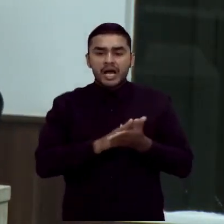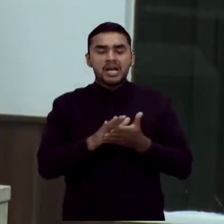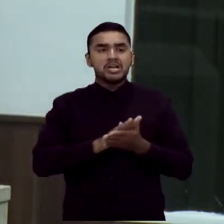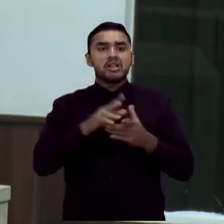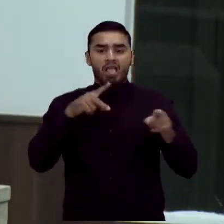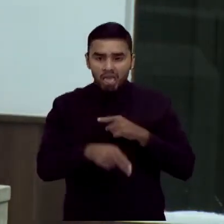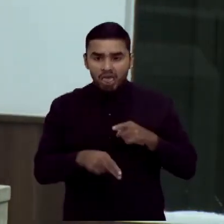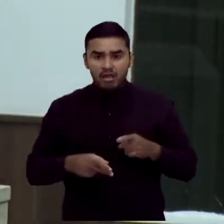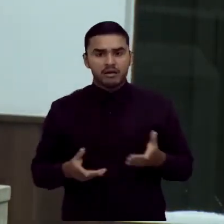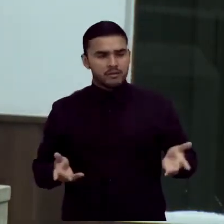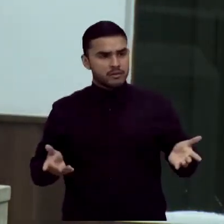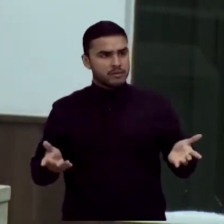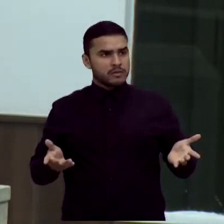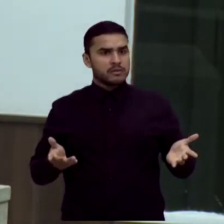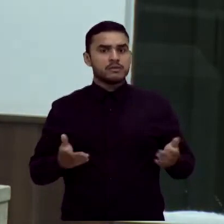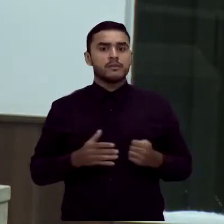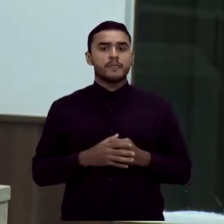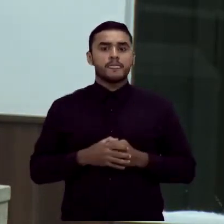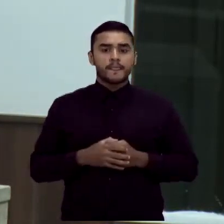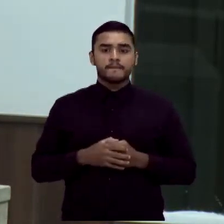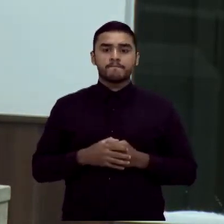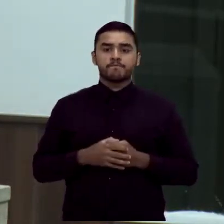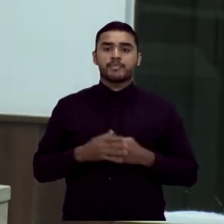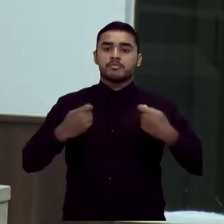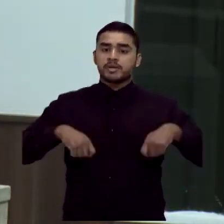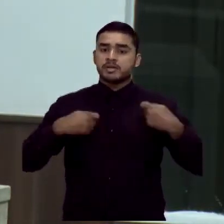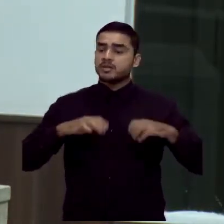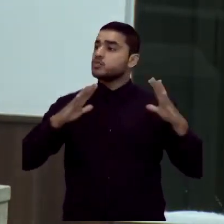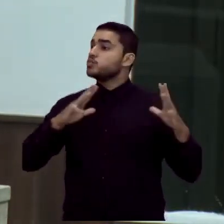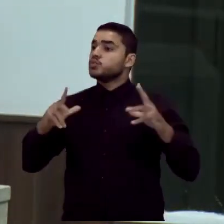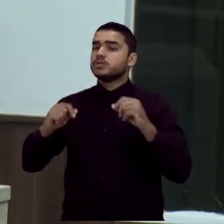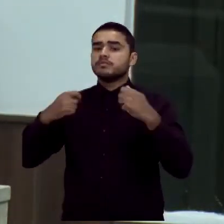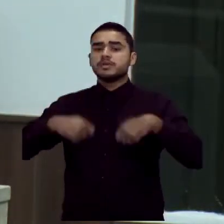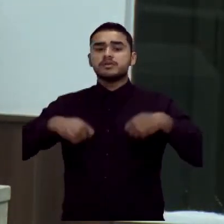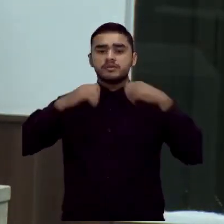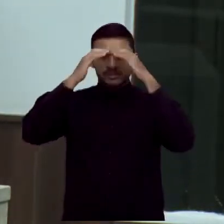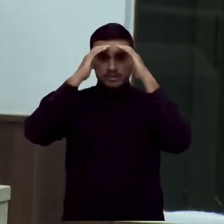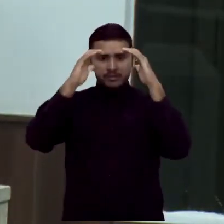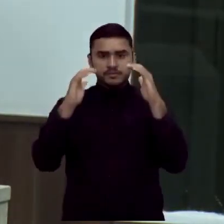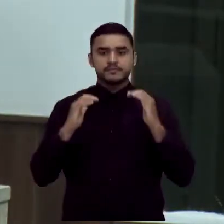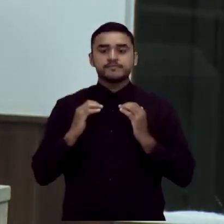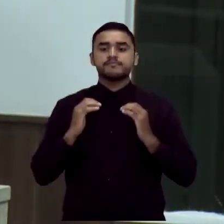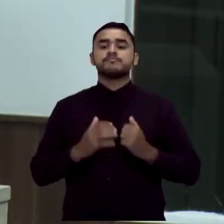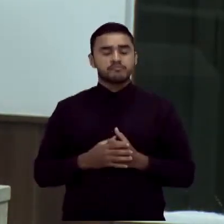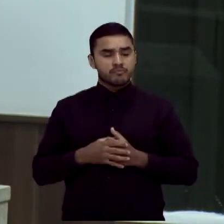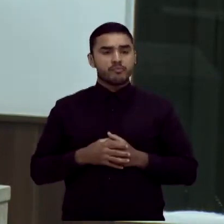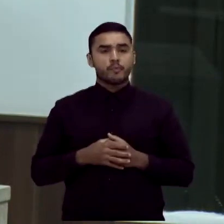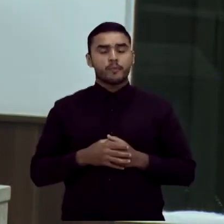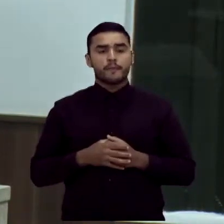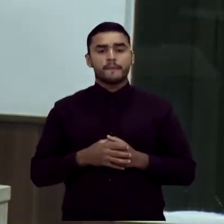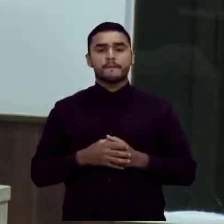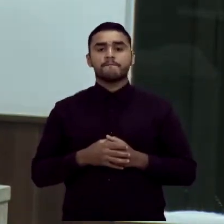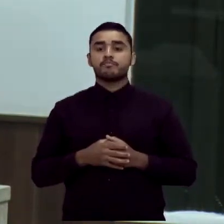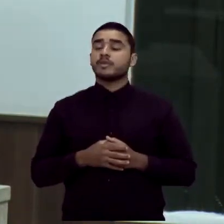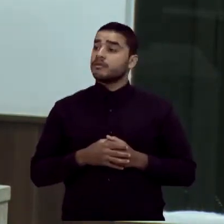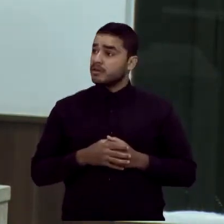Nós temos que colocar, eu vou exigir respeito de todo parlamentar, principalmente desses que acham,